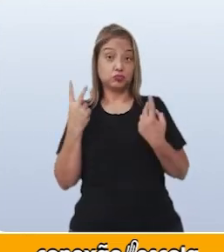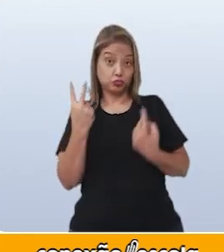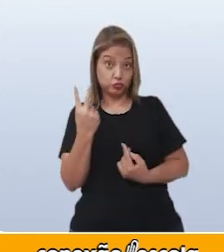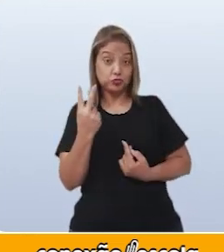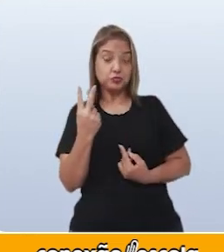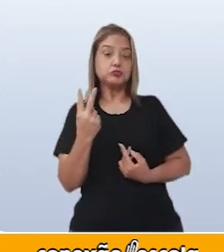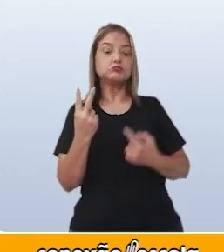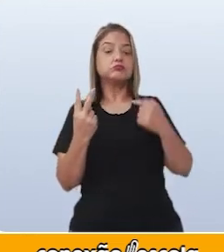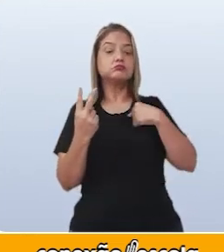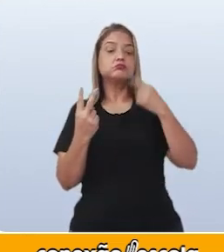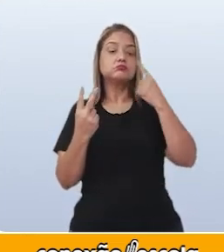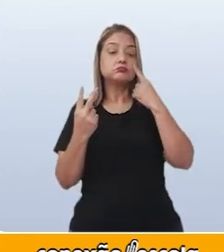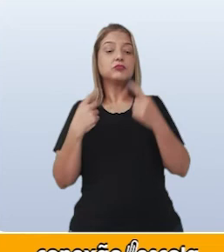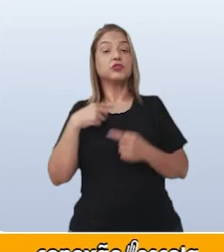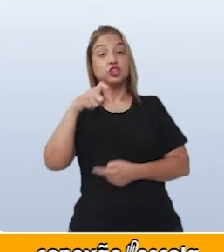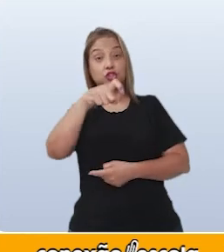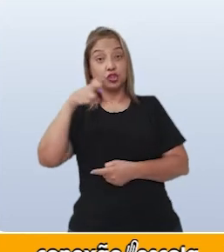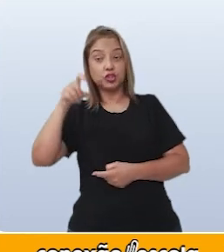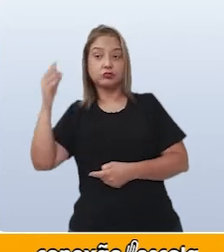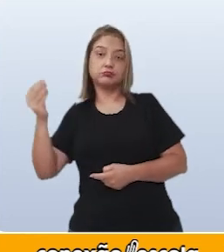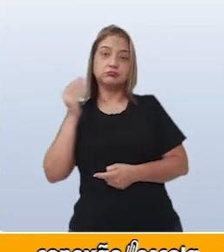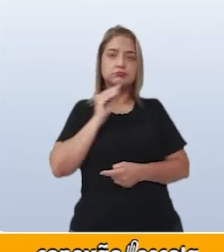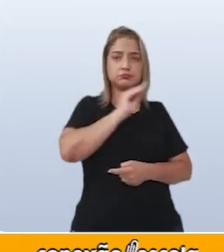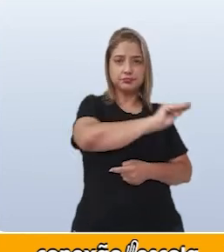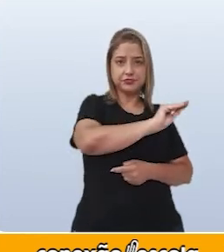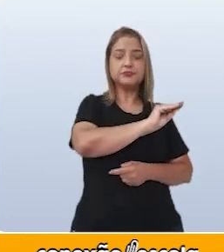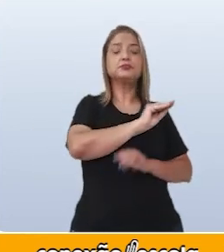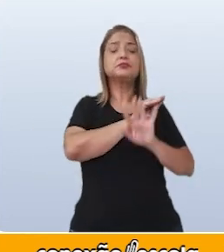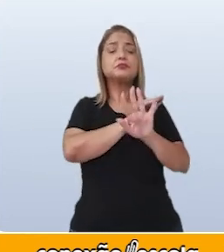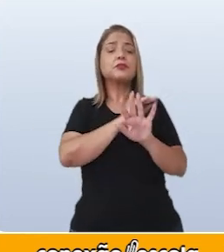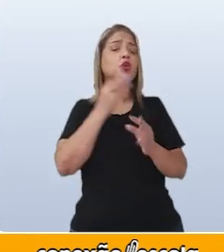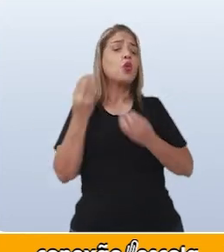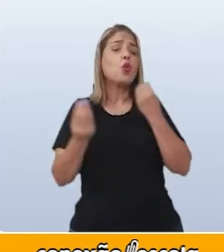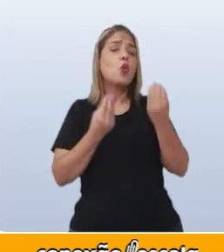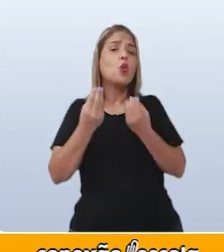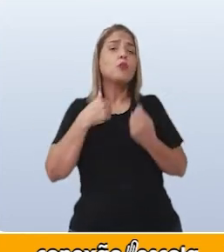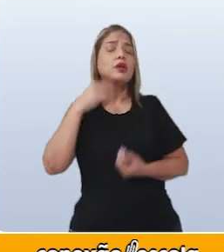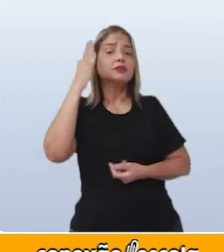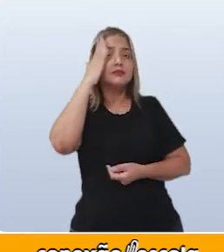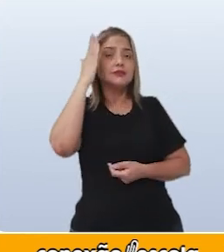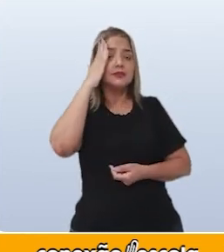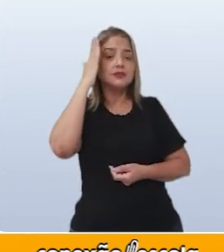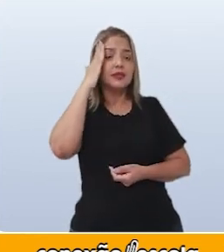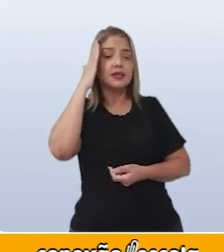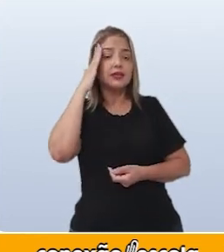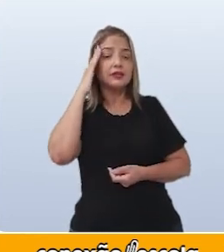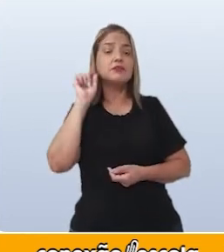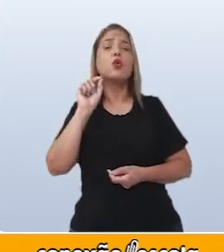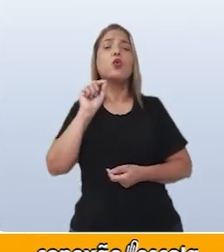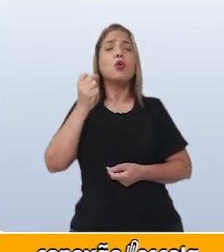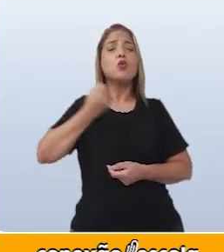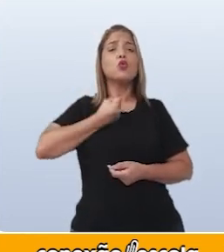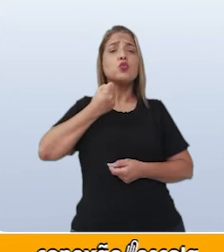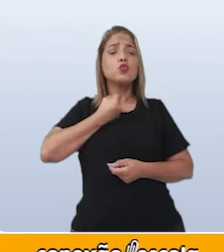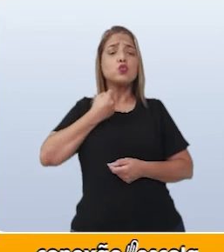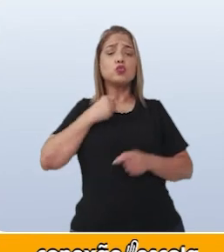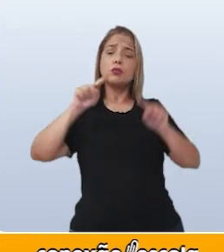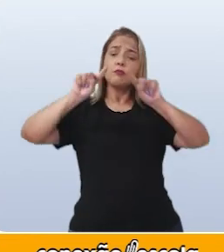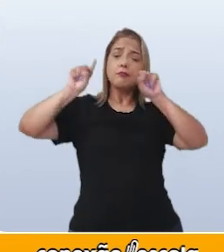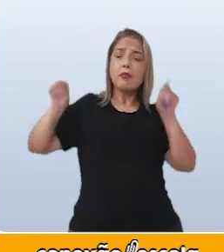Depois, coloco esse x em evidência. Mas como eu faço para saber qual vai ser esse número que vai ficar